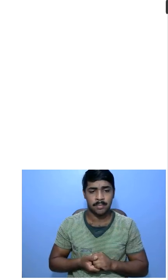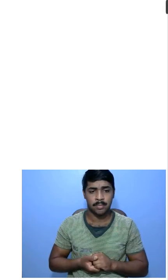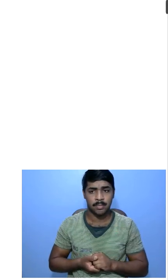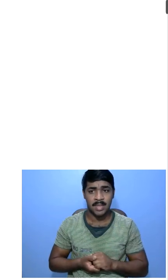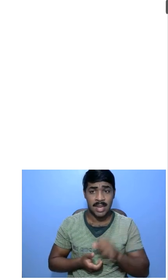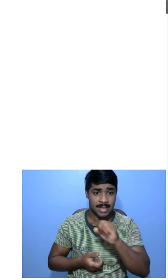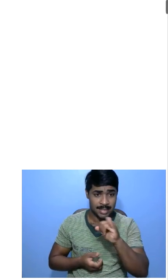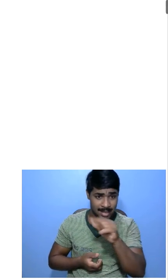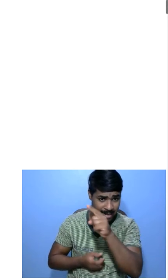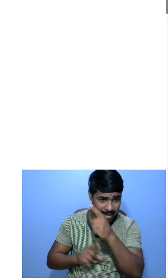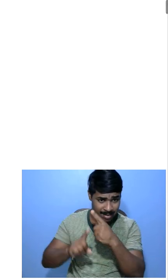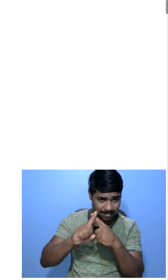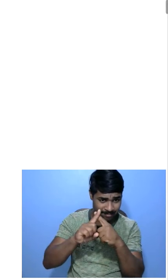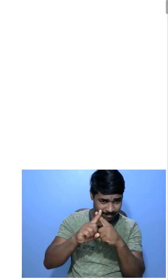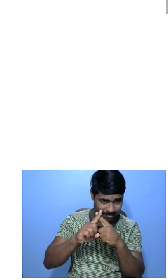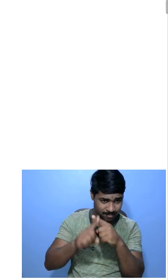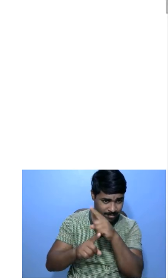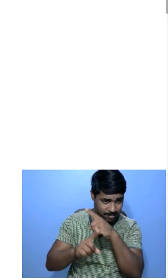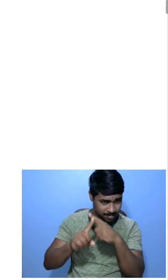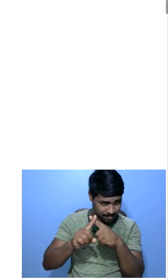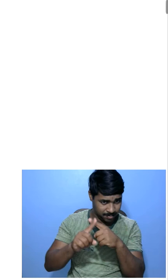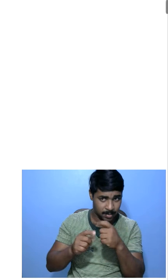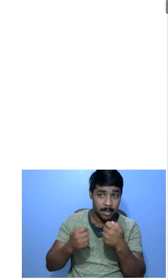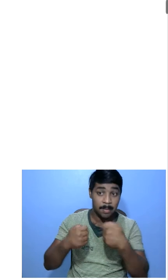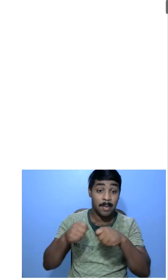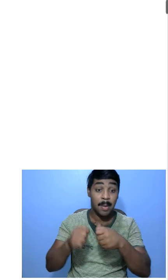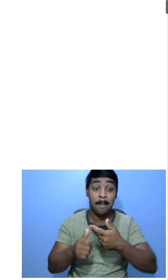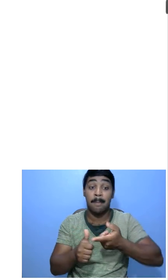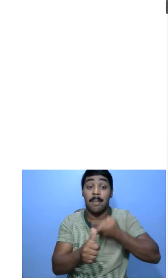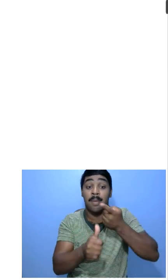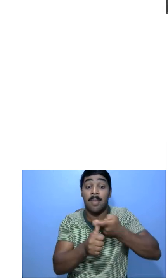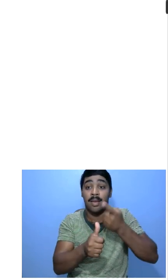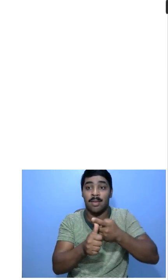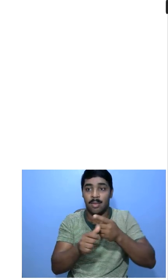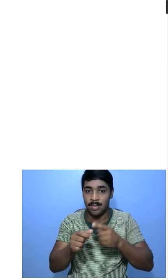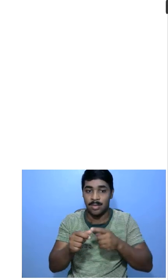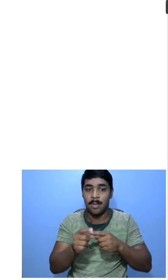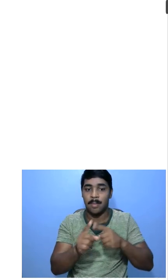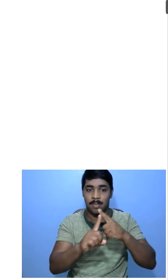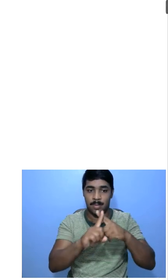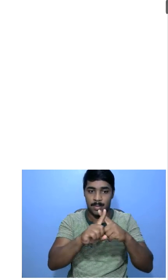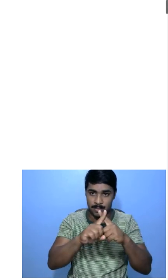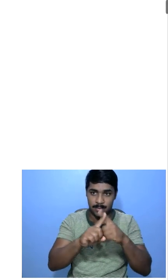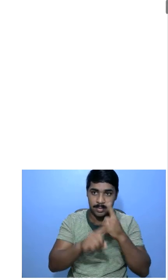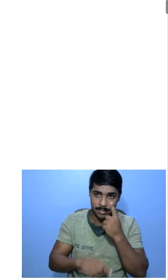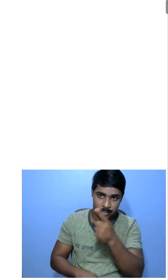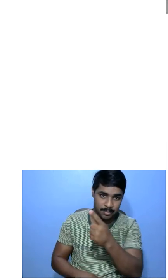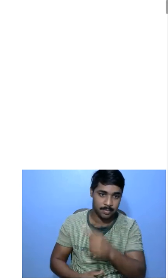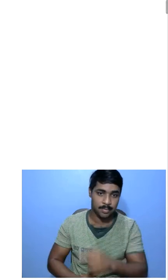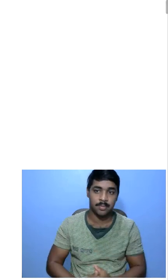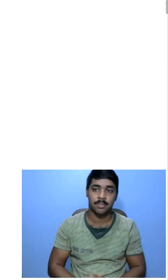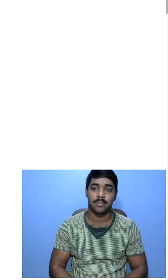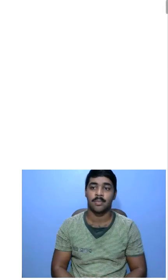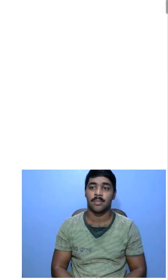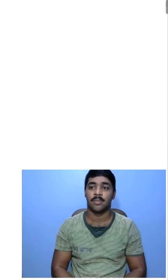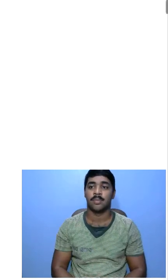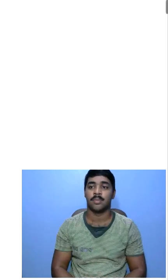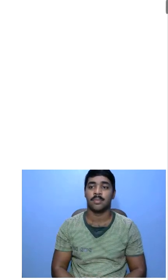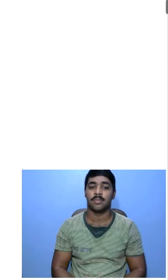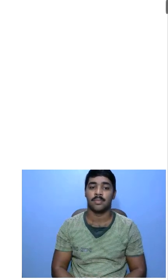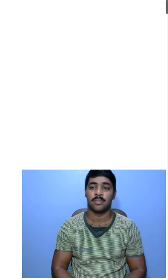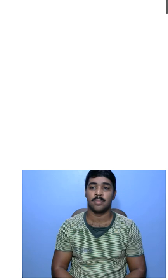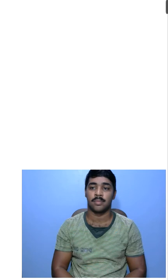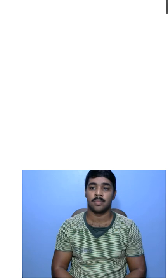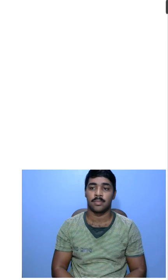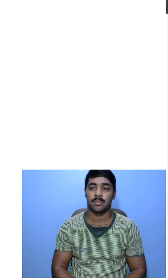multiplicação. Então a gente vai sempre começar resolvendo essa conta aqui, sempre a multiplicação primeiro. Tá? Então,